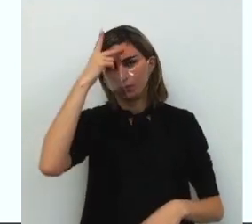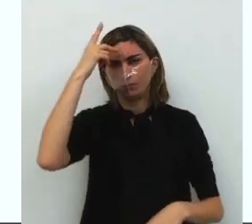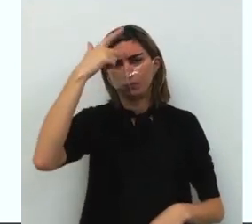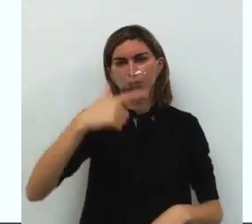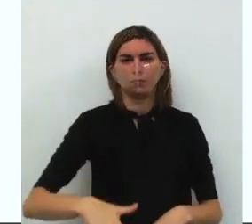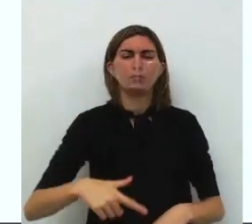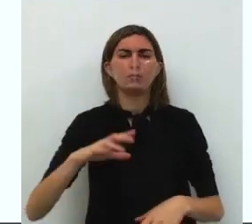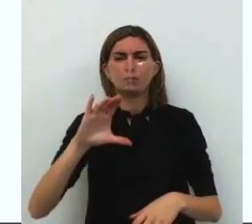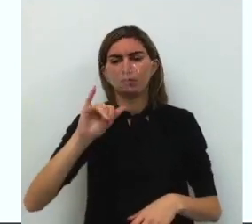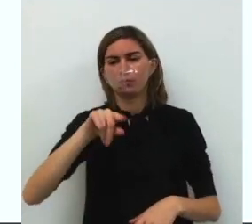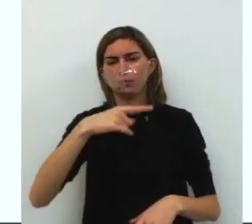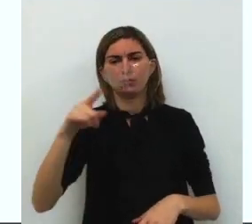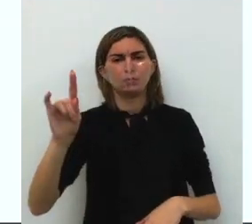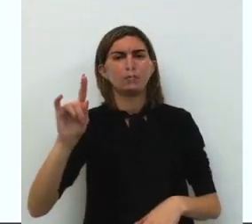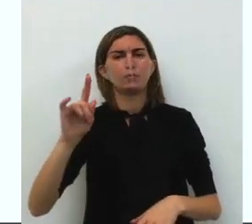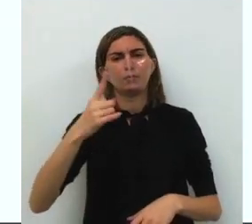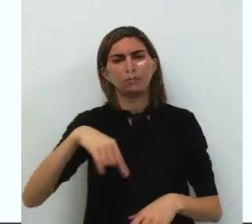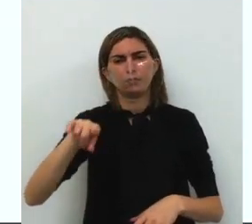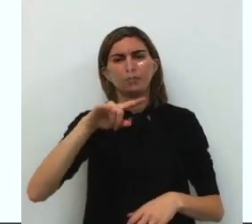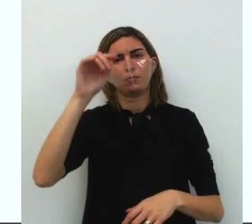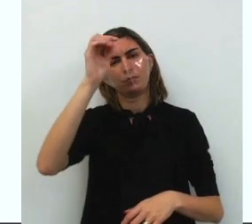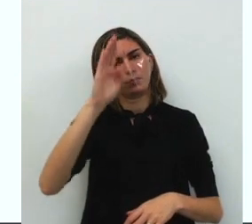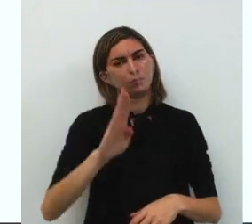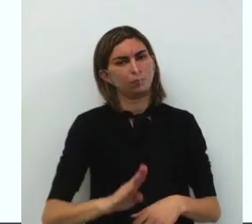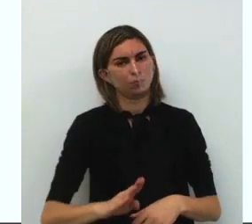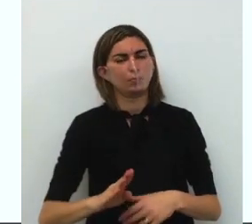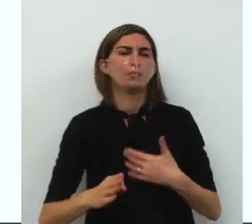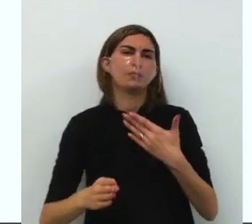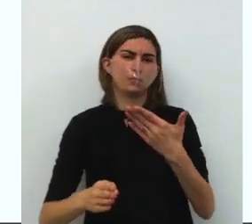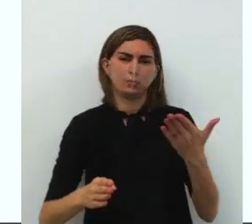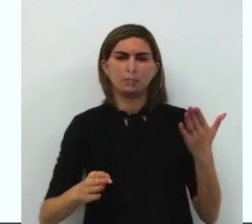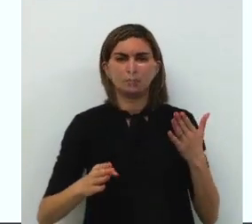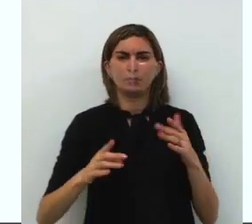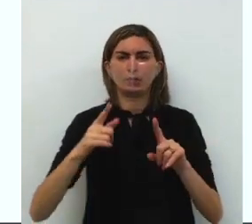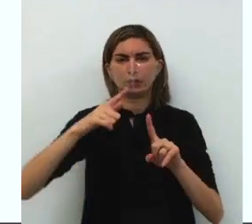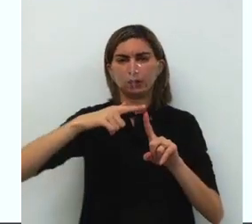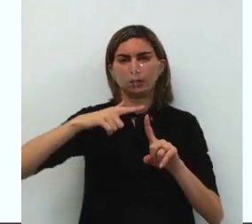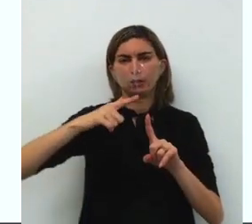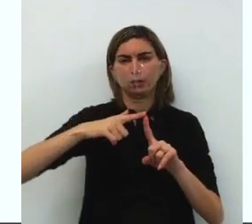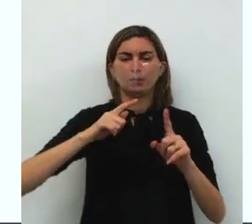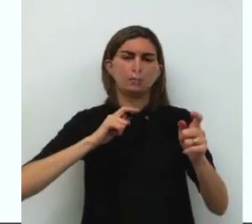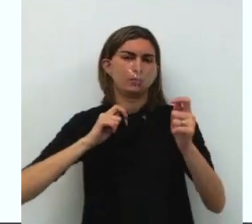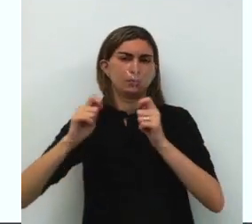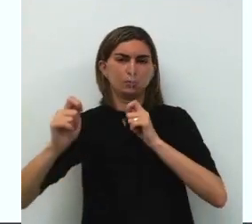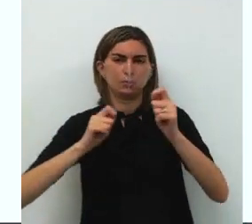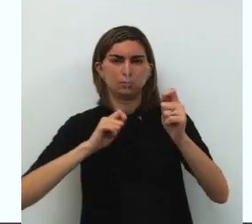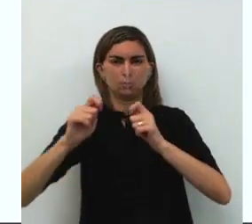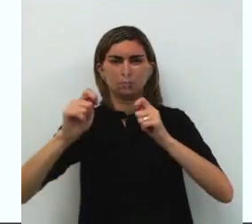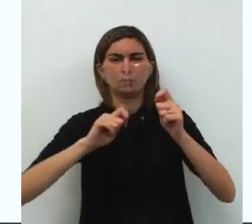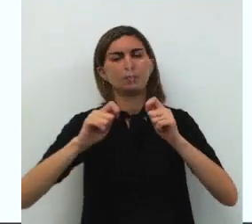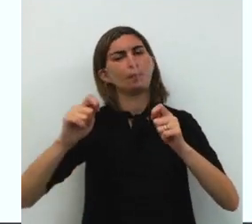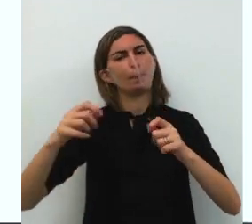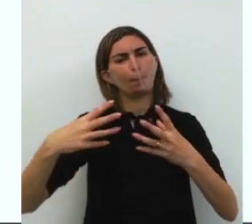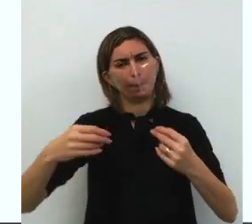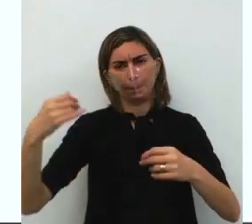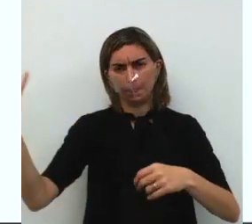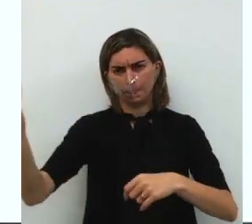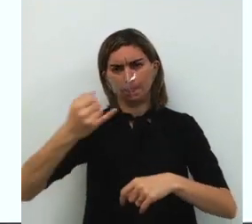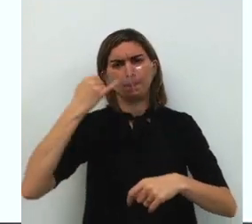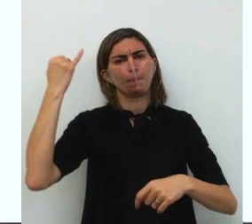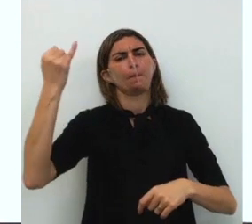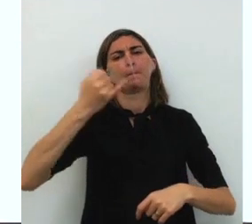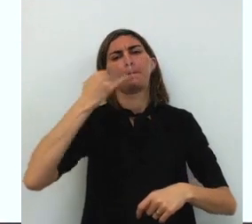como pessoas, como cidadãos desse nosso querido Brasil. É um tipo de entrevista que é